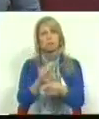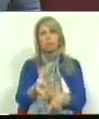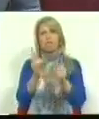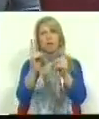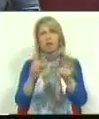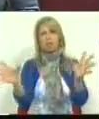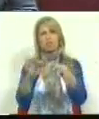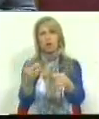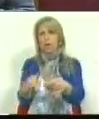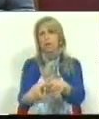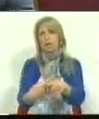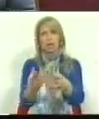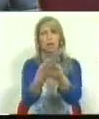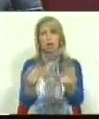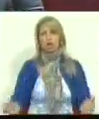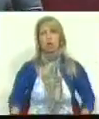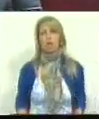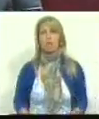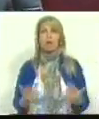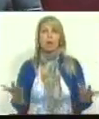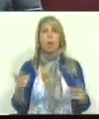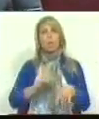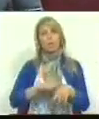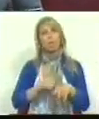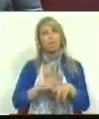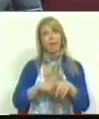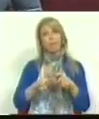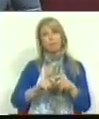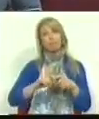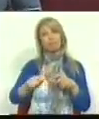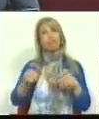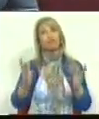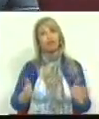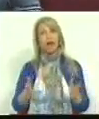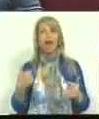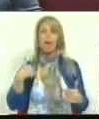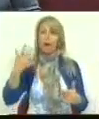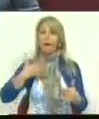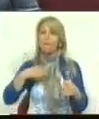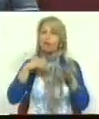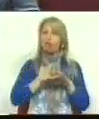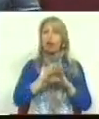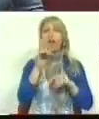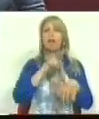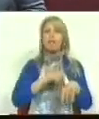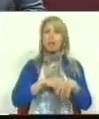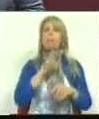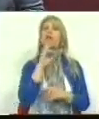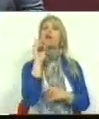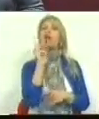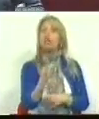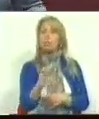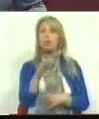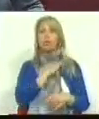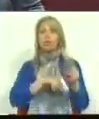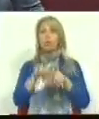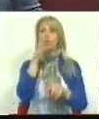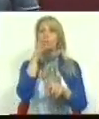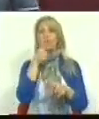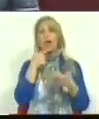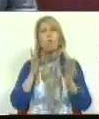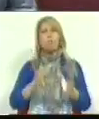interesses. E como o tempo vai largo e eu quero ter tempo para poder responder aos senhores deputados, dispenso-me de explicar detalhadamente o regime que